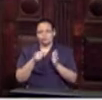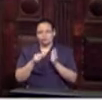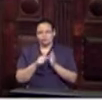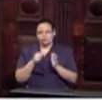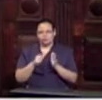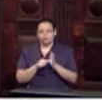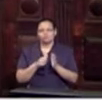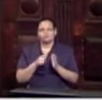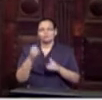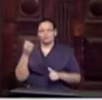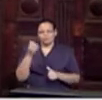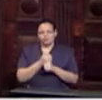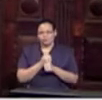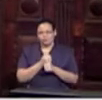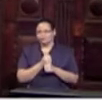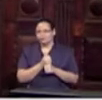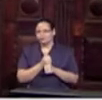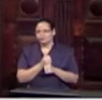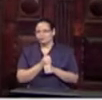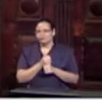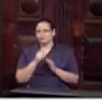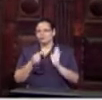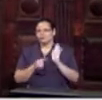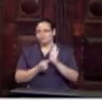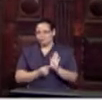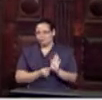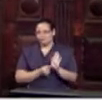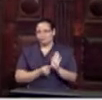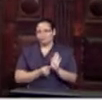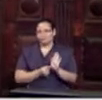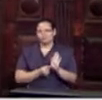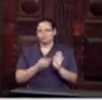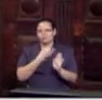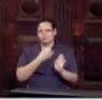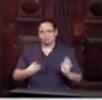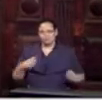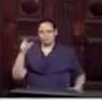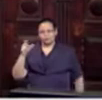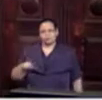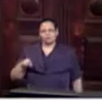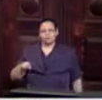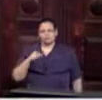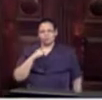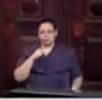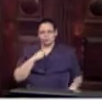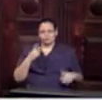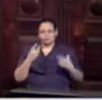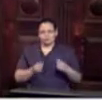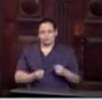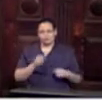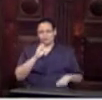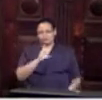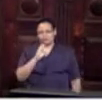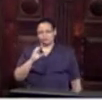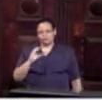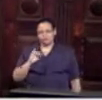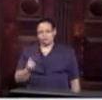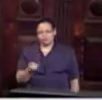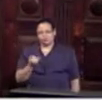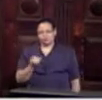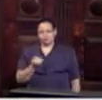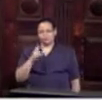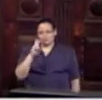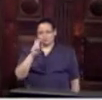no substitutivo que foi apresentado pelo relator e que depois teve aprovação da CCJ